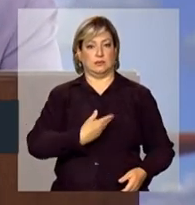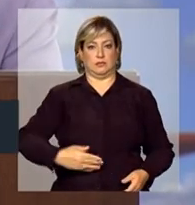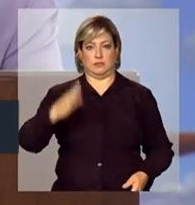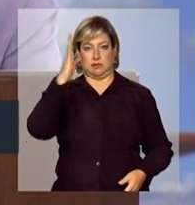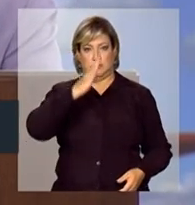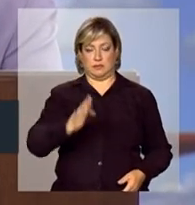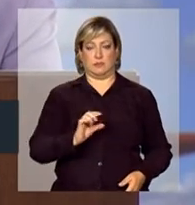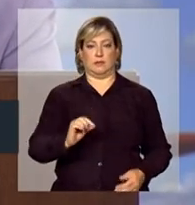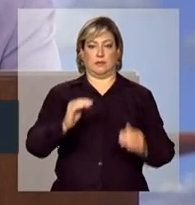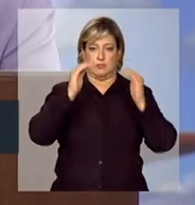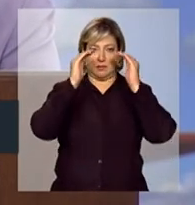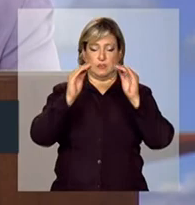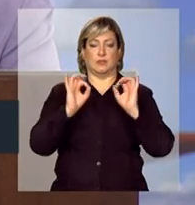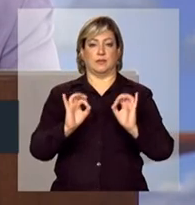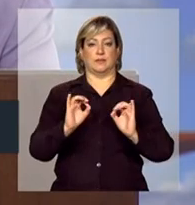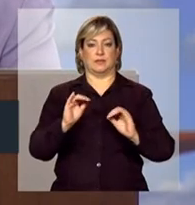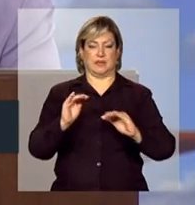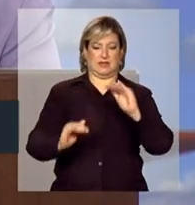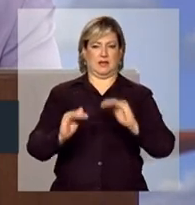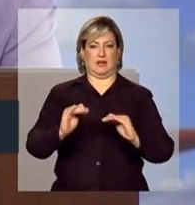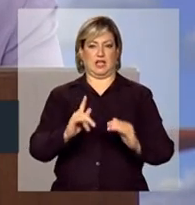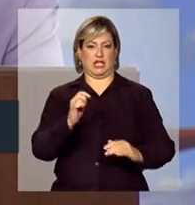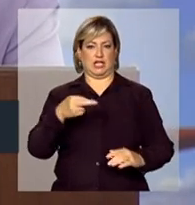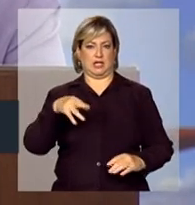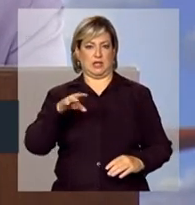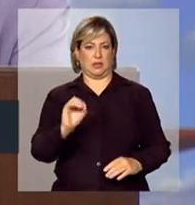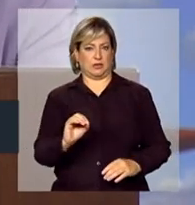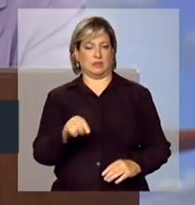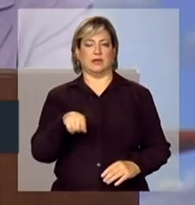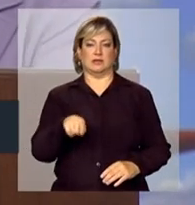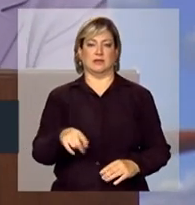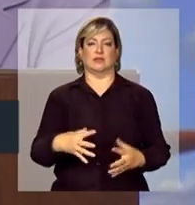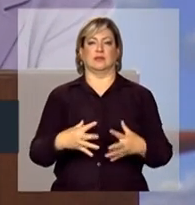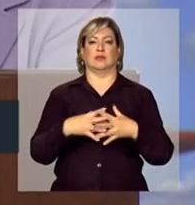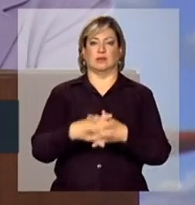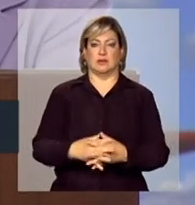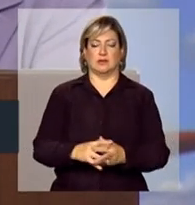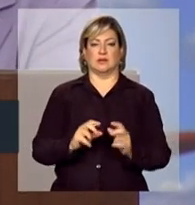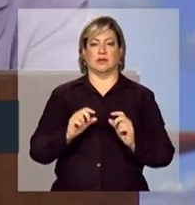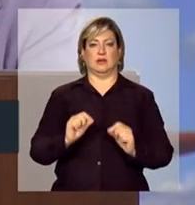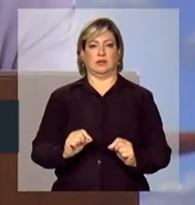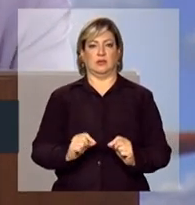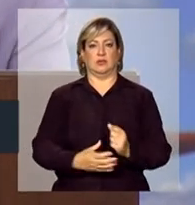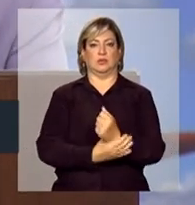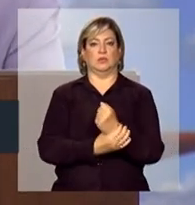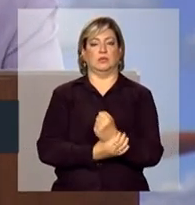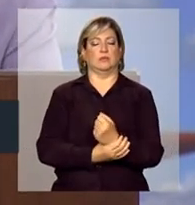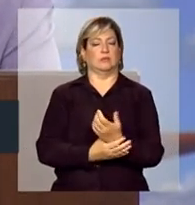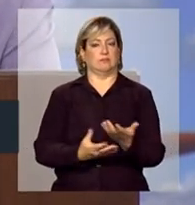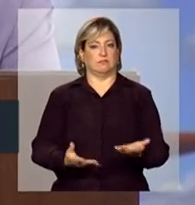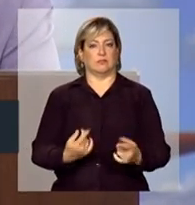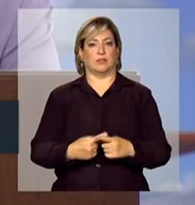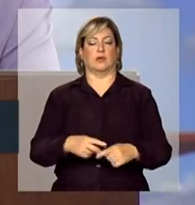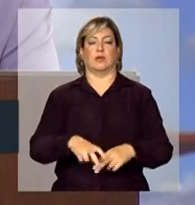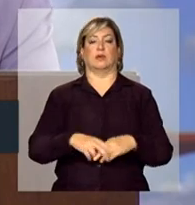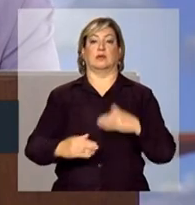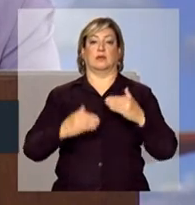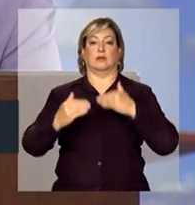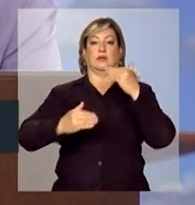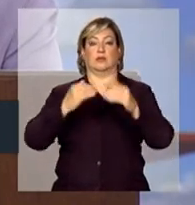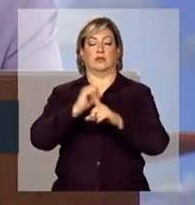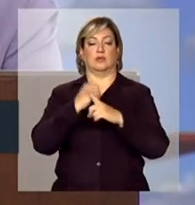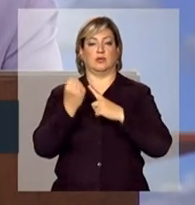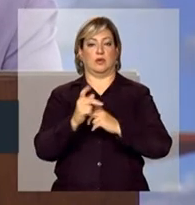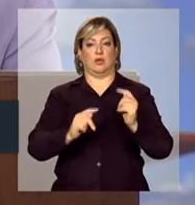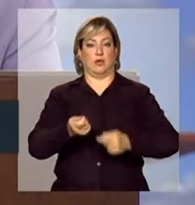reconhecendo que a desigualdade de gênero Altera a estrutura de sustentação do desenvolvimento